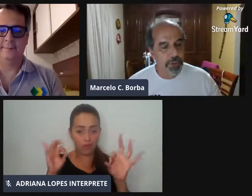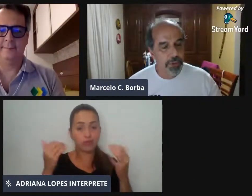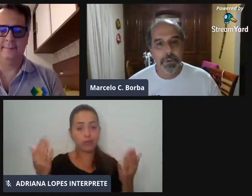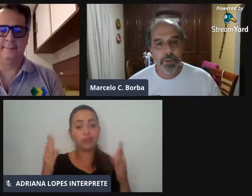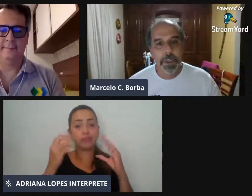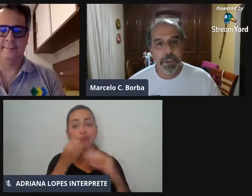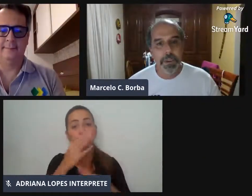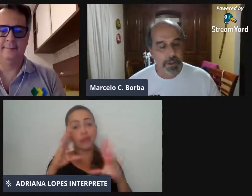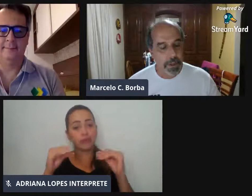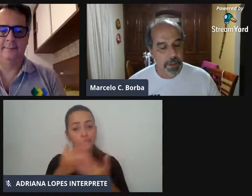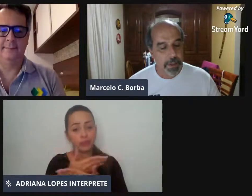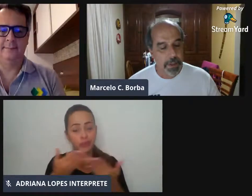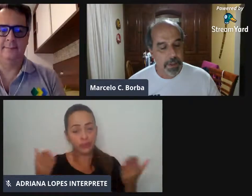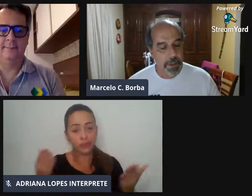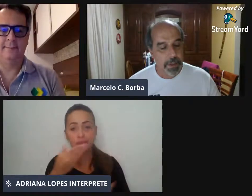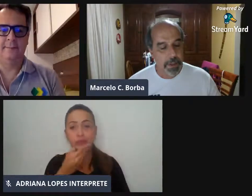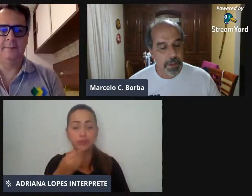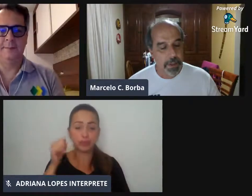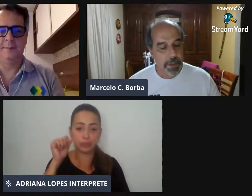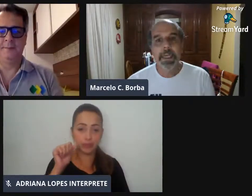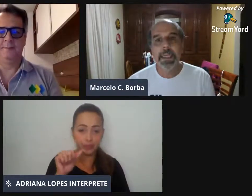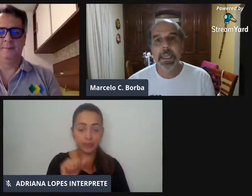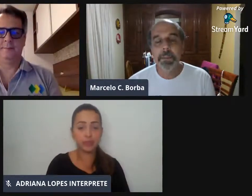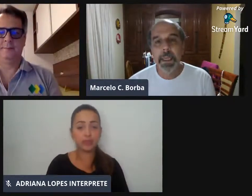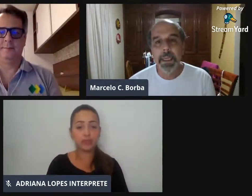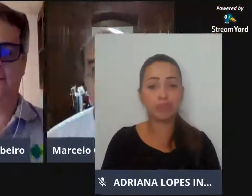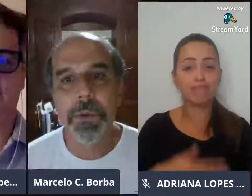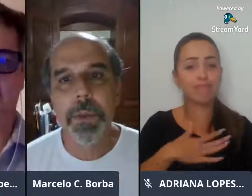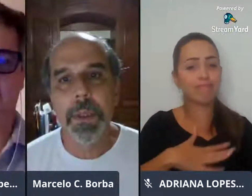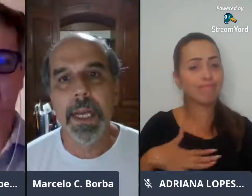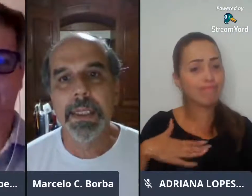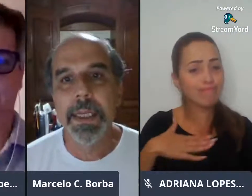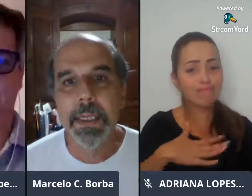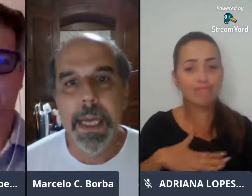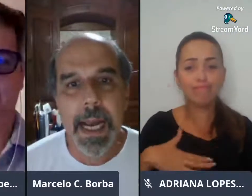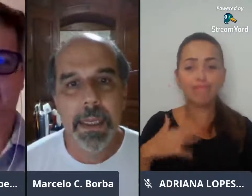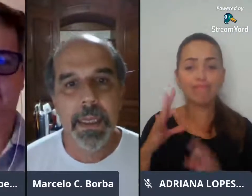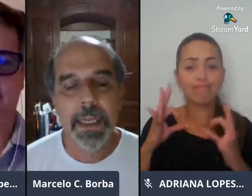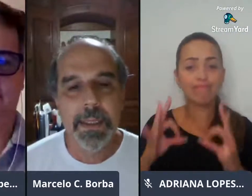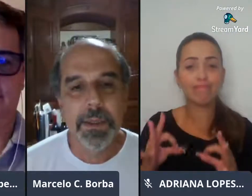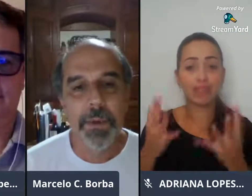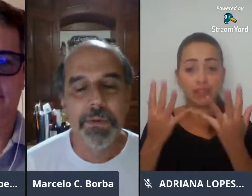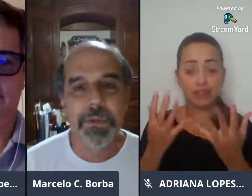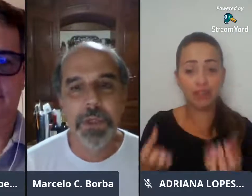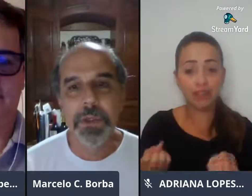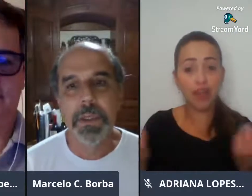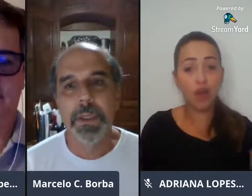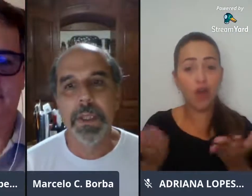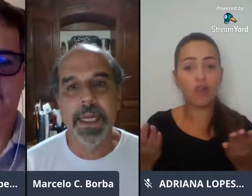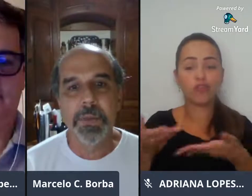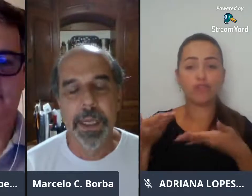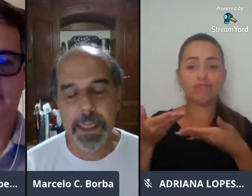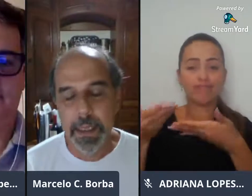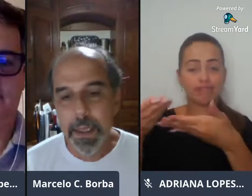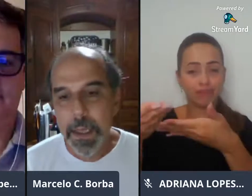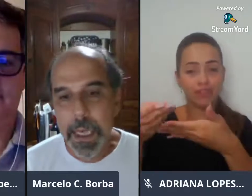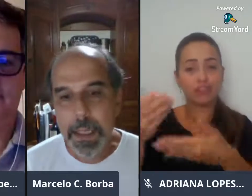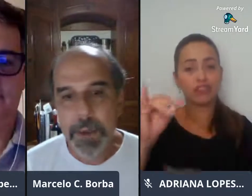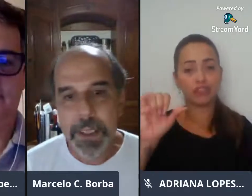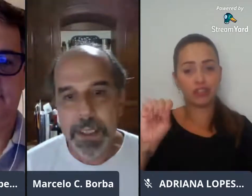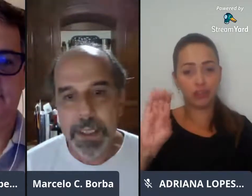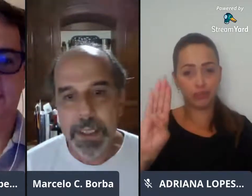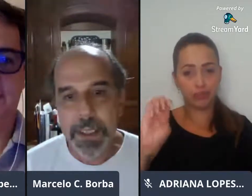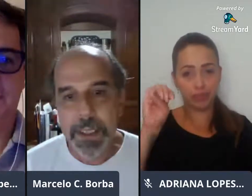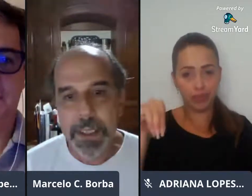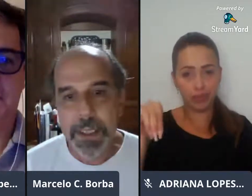a todos e a todas. É um prazer imenso aceitar esse convite da SBEM,